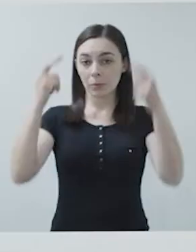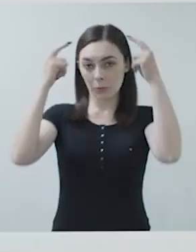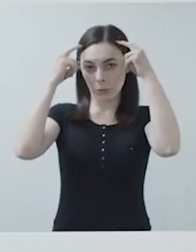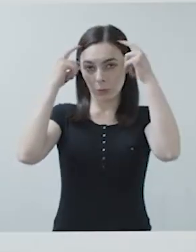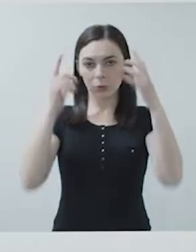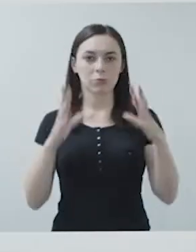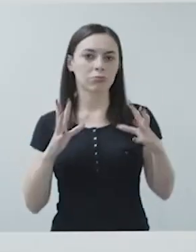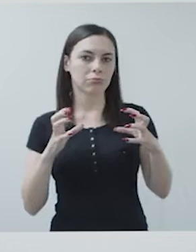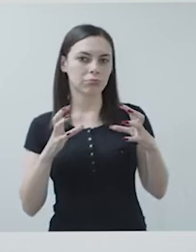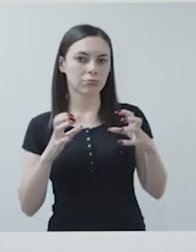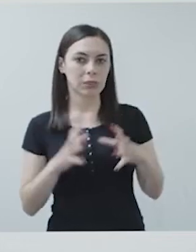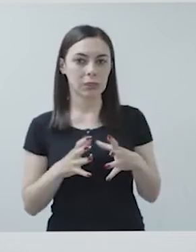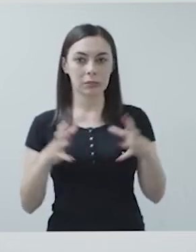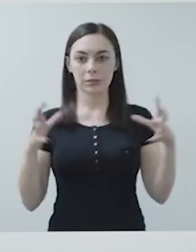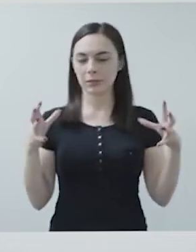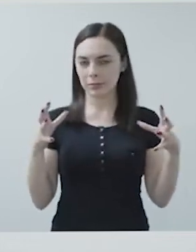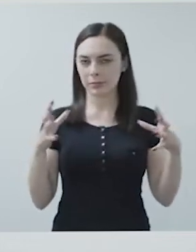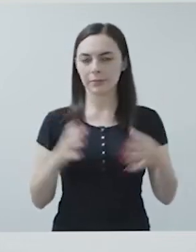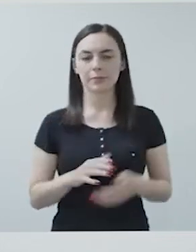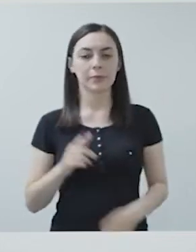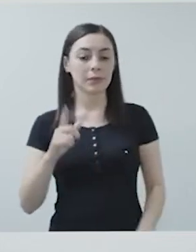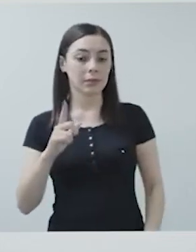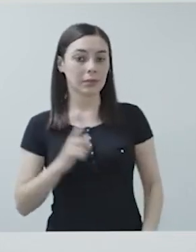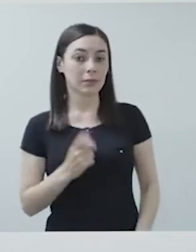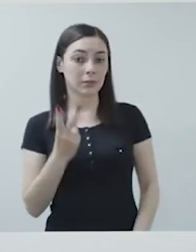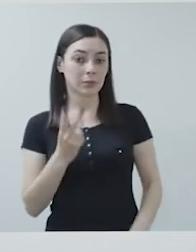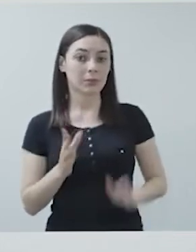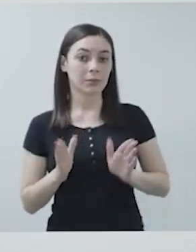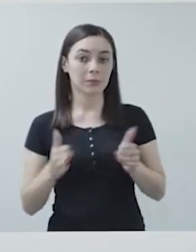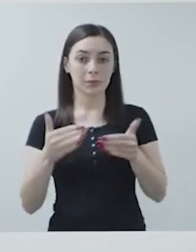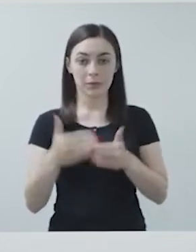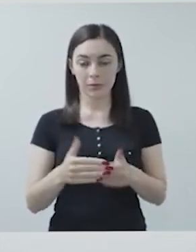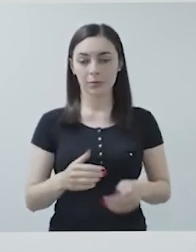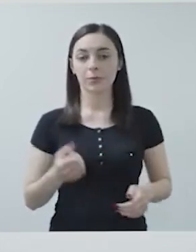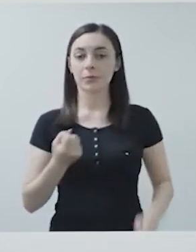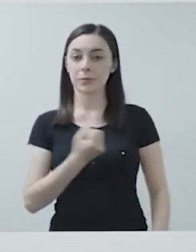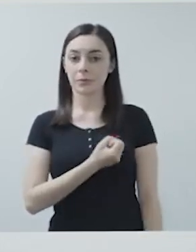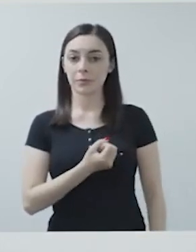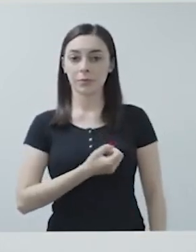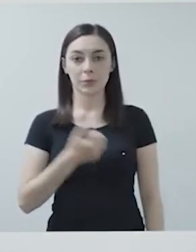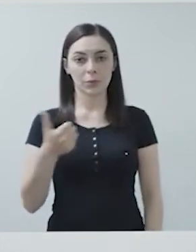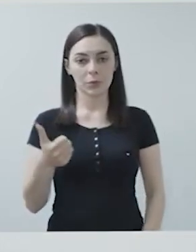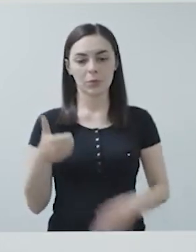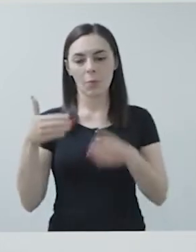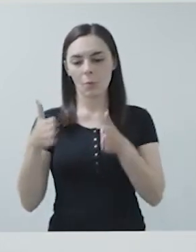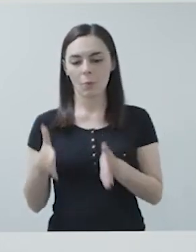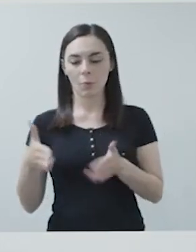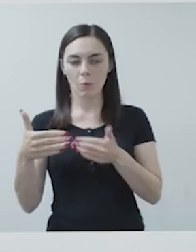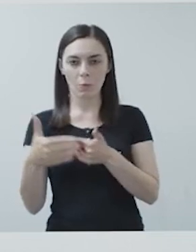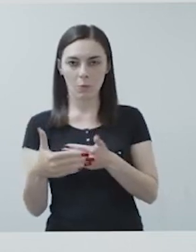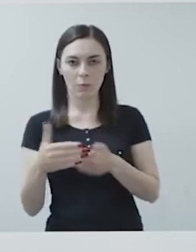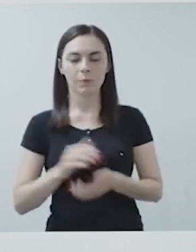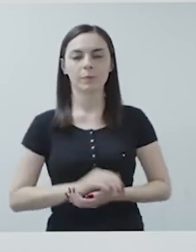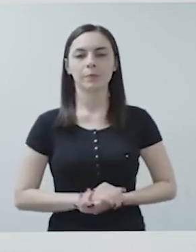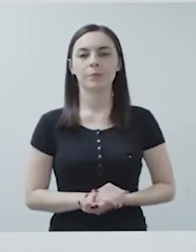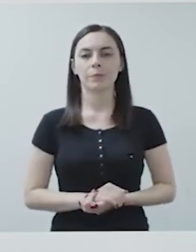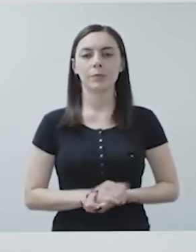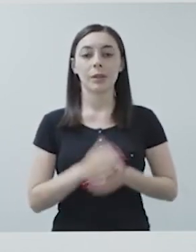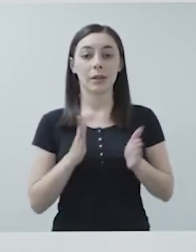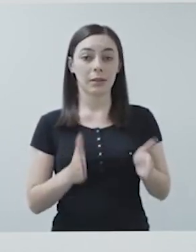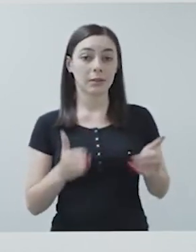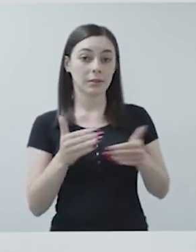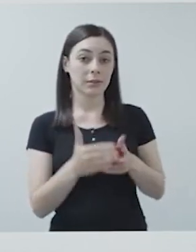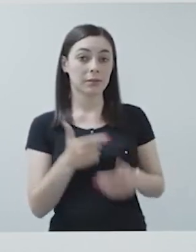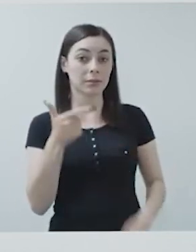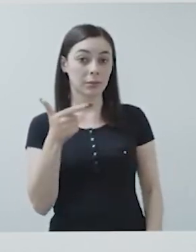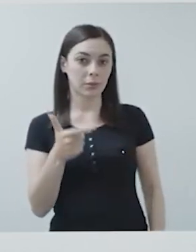E é um urso grande, né? E temos 2 caixas. A caixa número 1, que é uma caixa pequena. E a caixa número